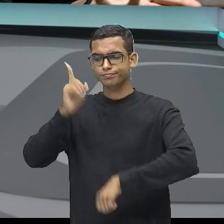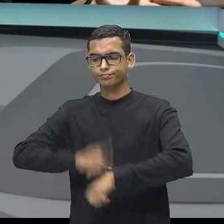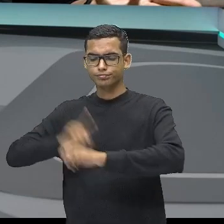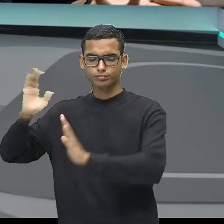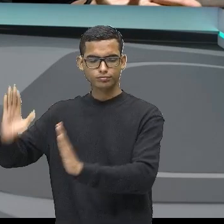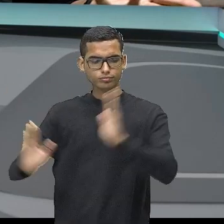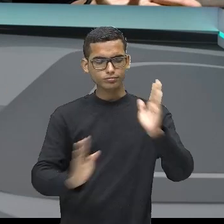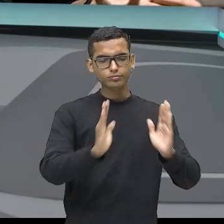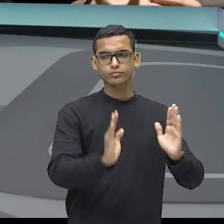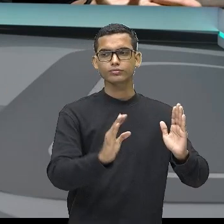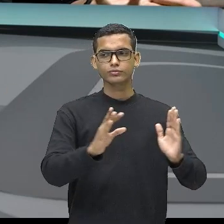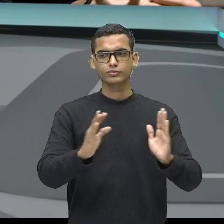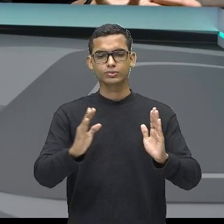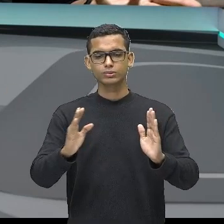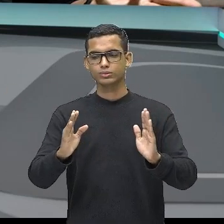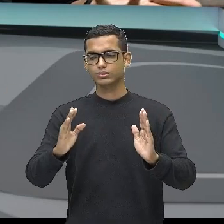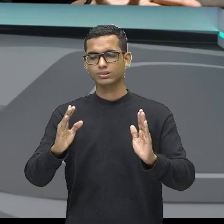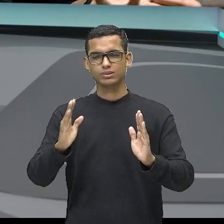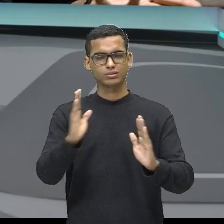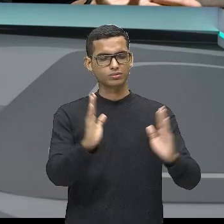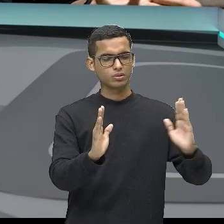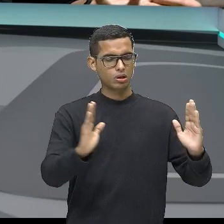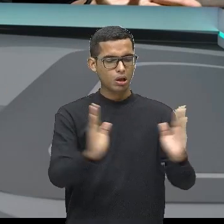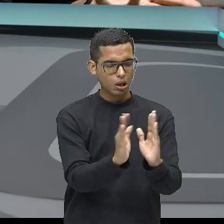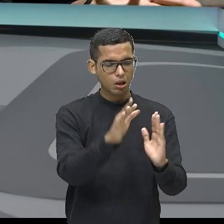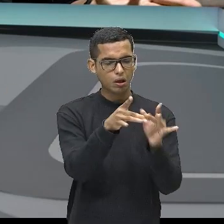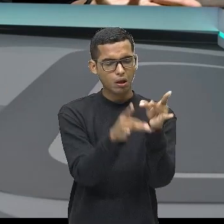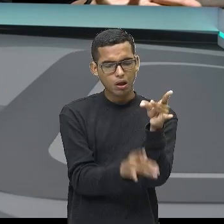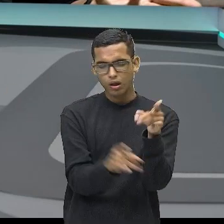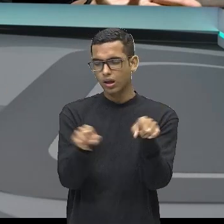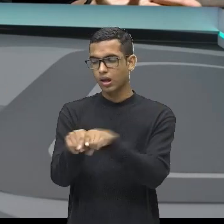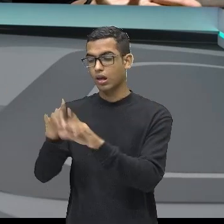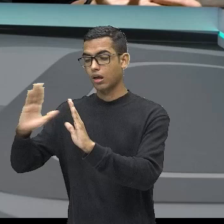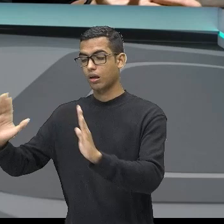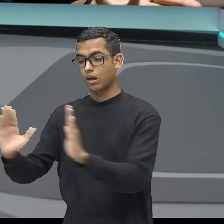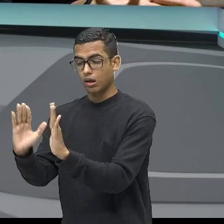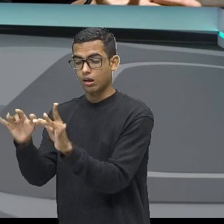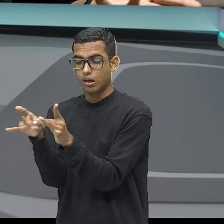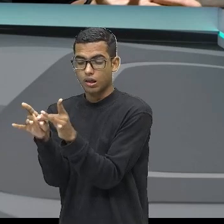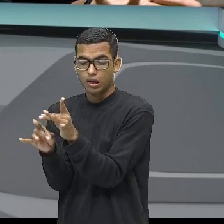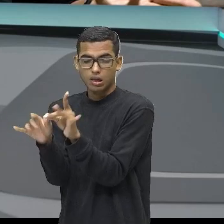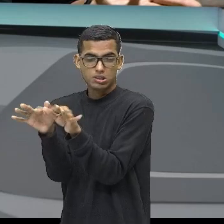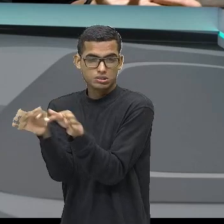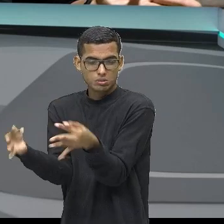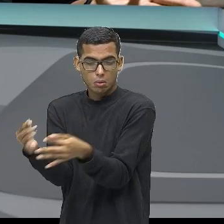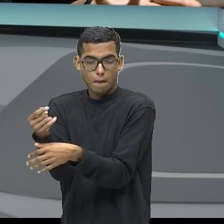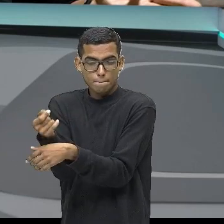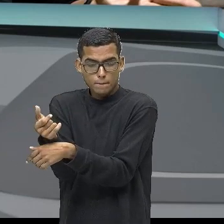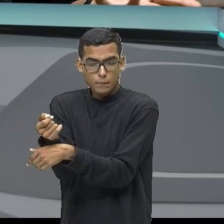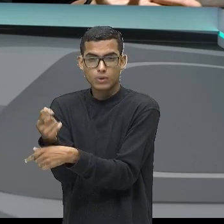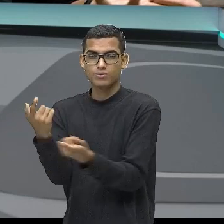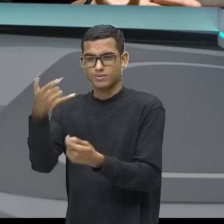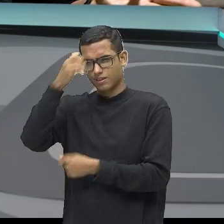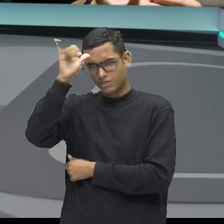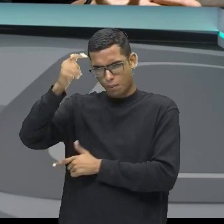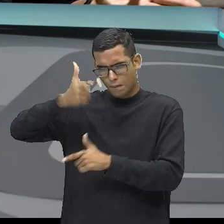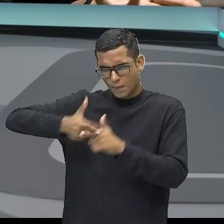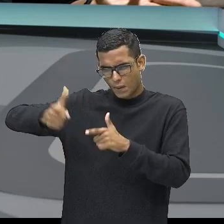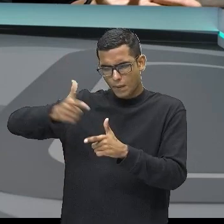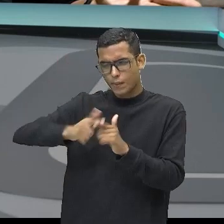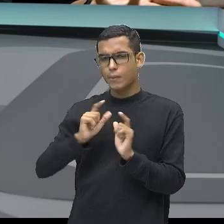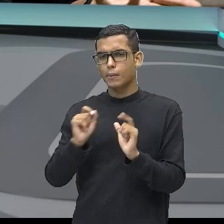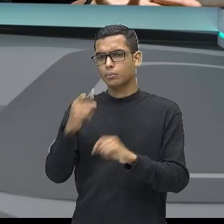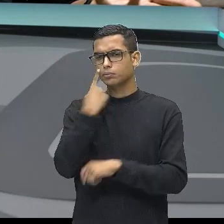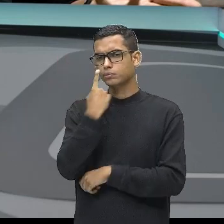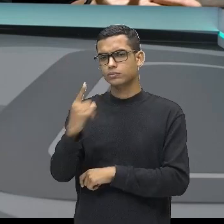fala desproporcionais, alguém que fala muito, alguém que fala pouco. Então percebe que para evitar essa situação, o que ocorre?